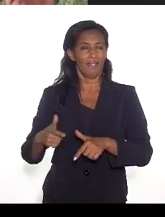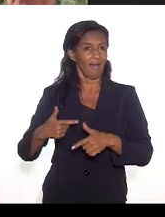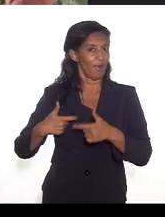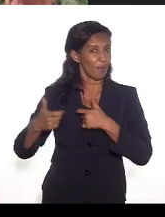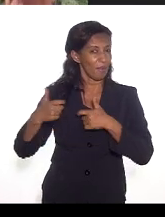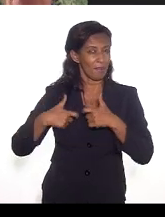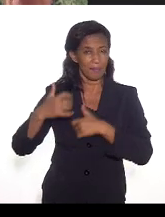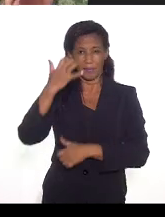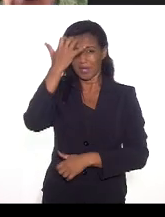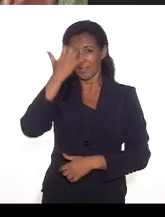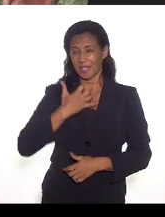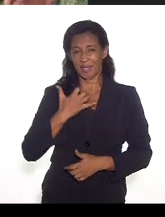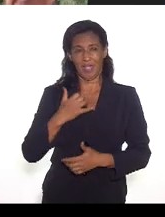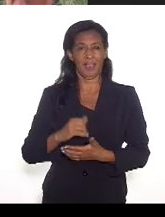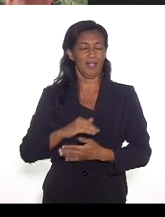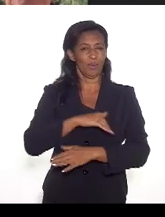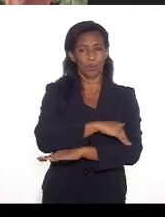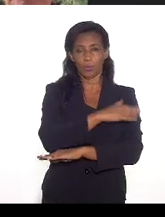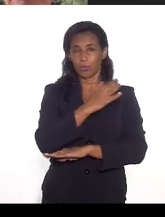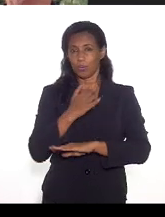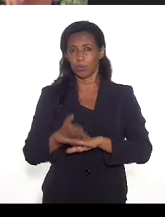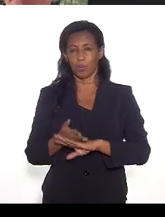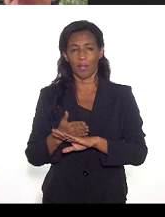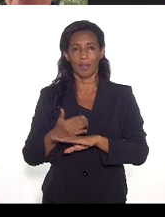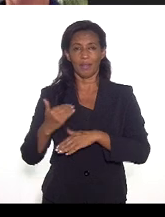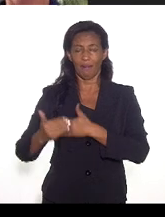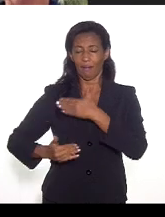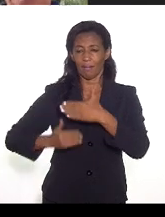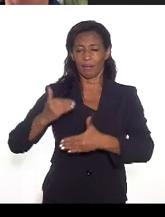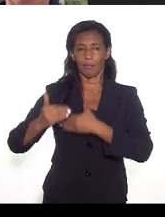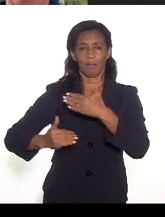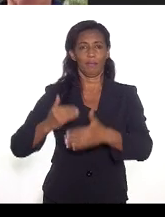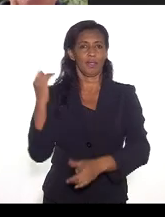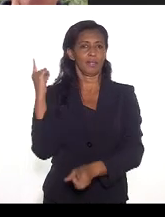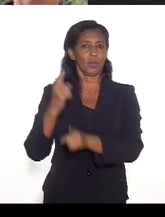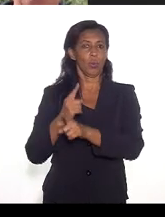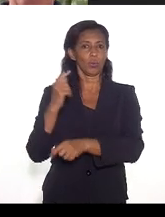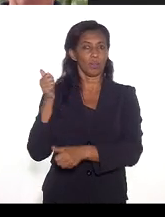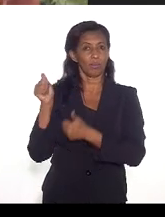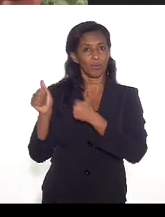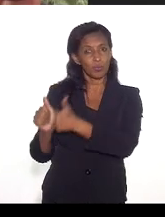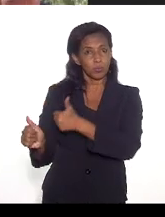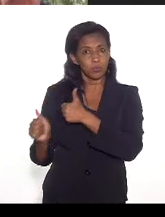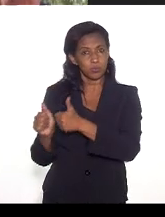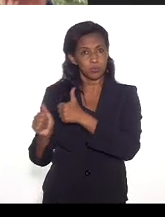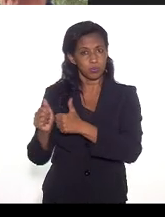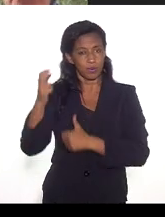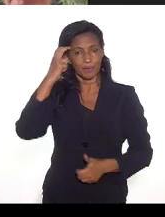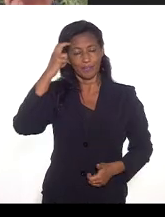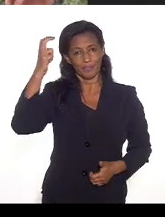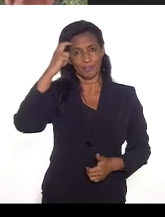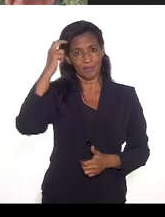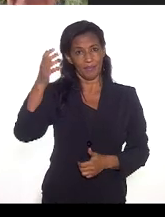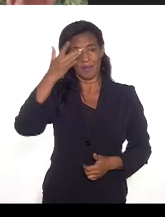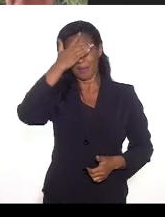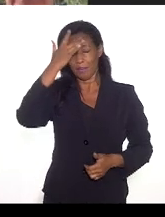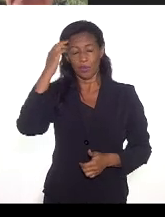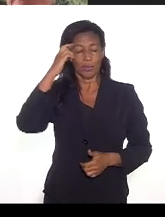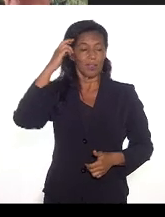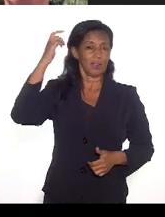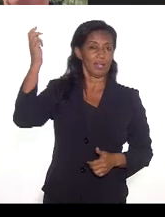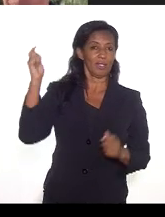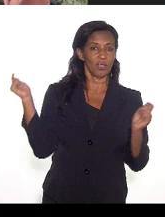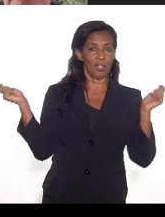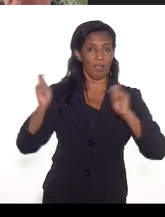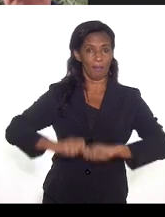seríssima, dioturna, e que a cada passo nós encontramos resistências intelectuais, pessoas sagazes e capazes